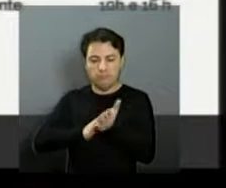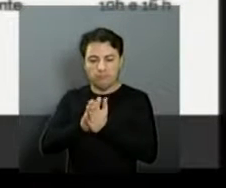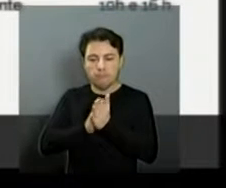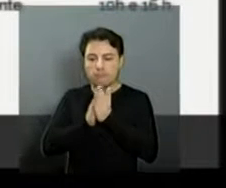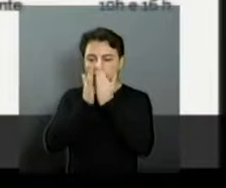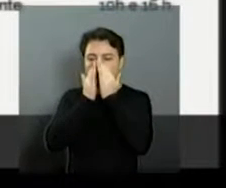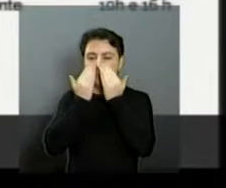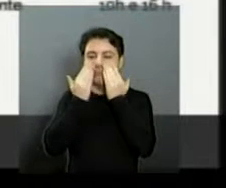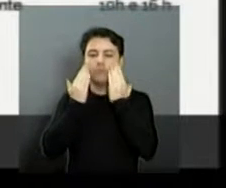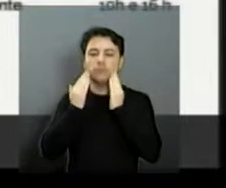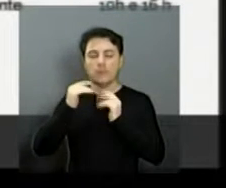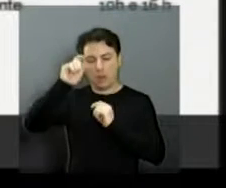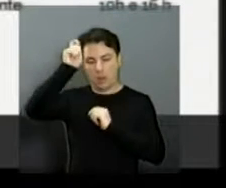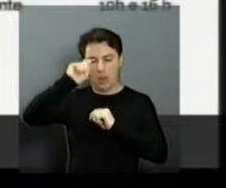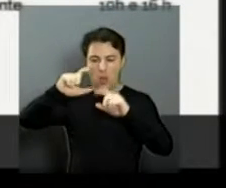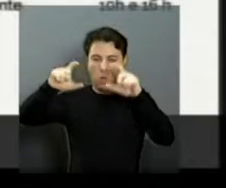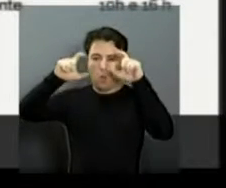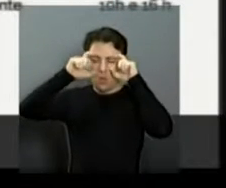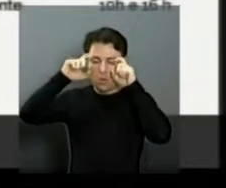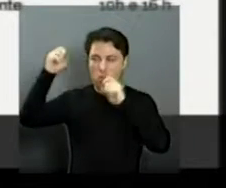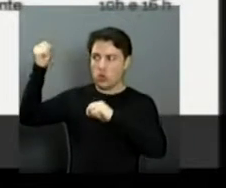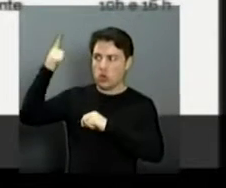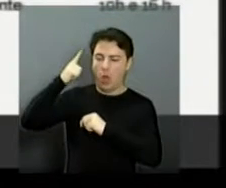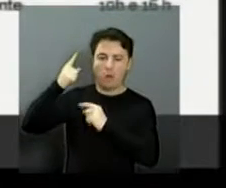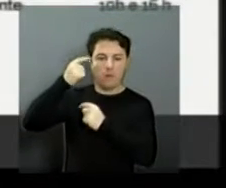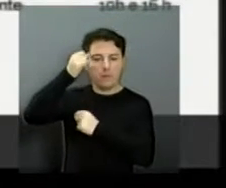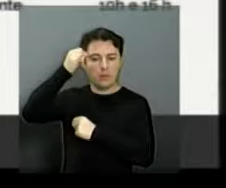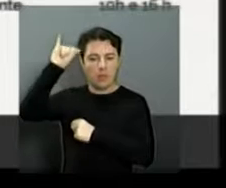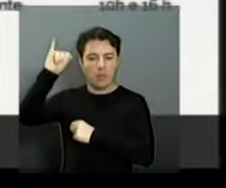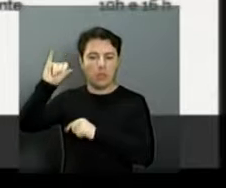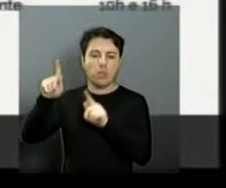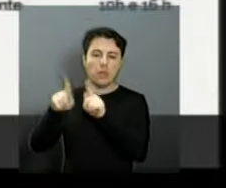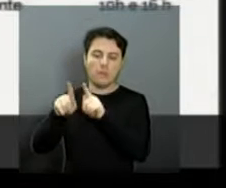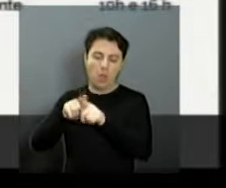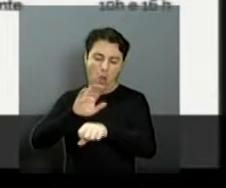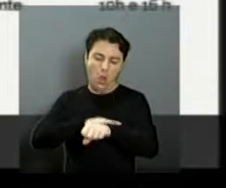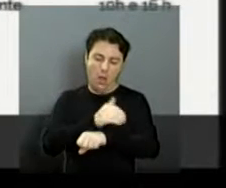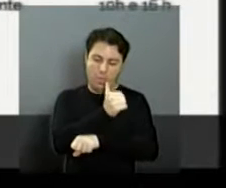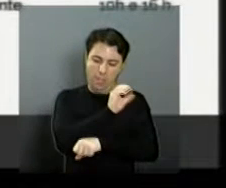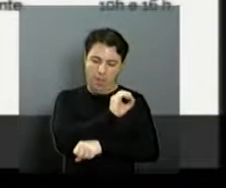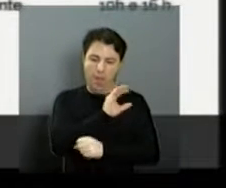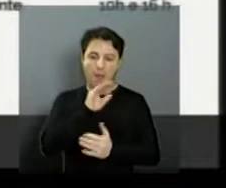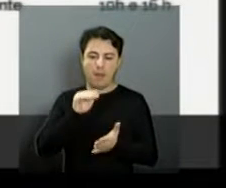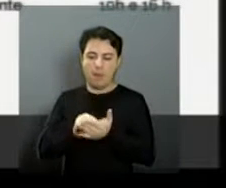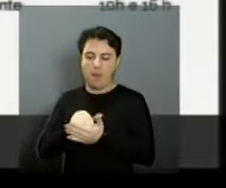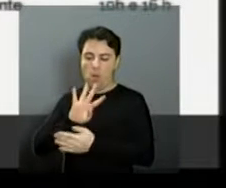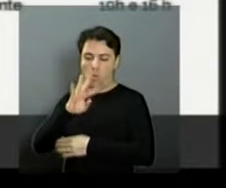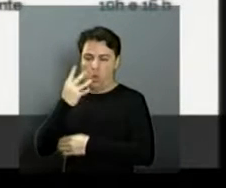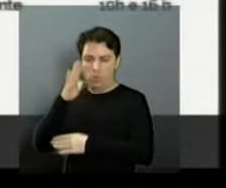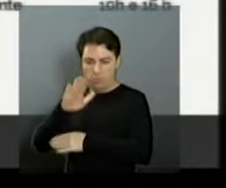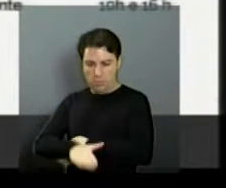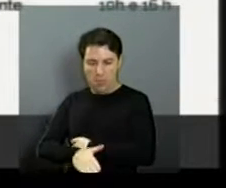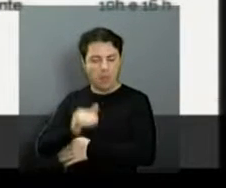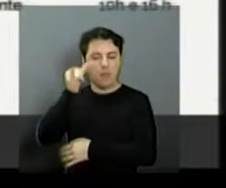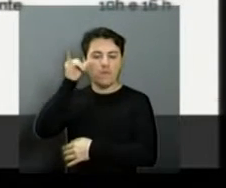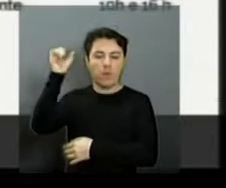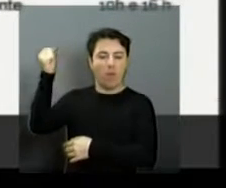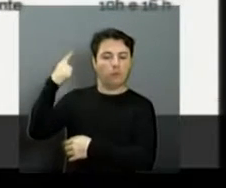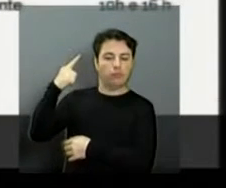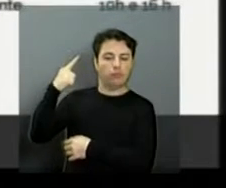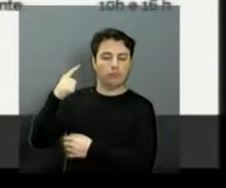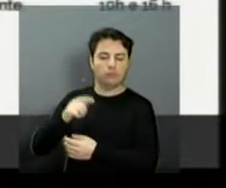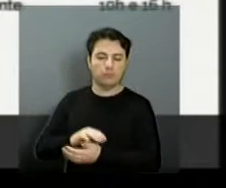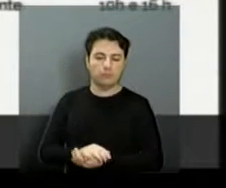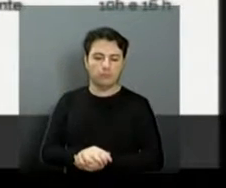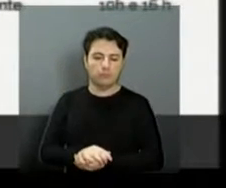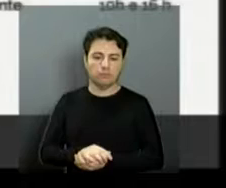chapéu, óculos, não se expor excessivamente ao sol e evitar a exposição entre as 10 horas da manhã e as 16 horas da tarde.